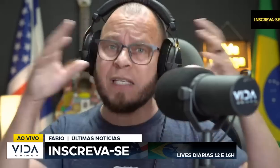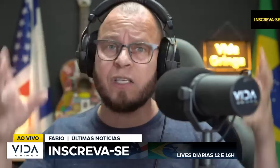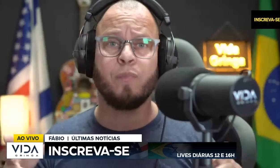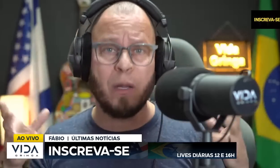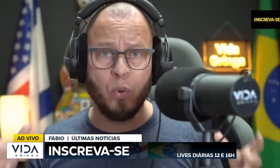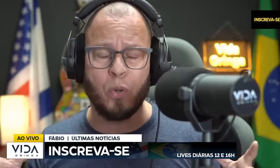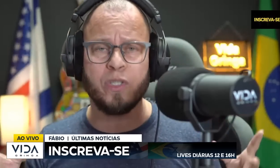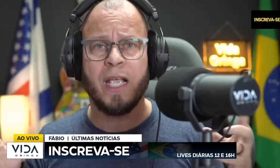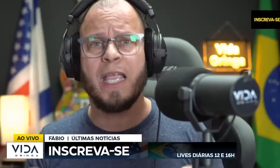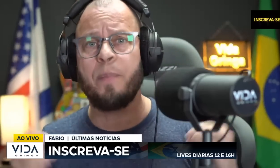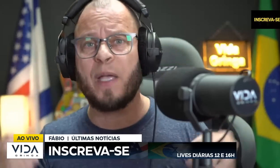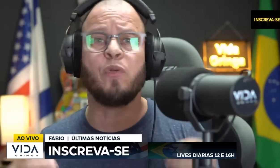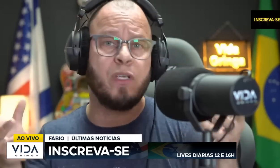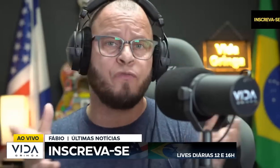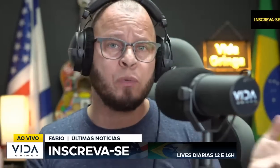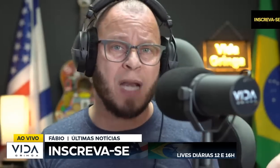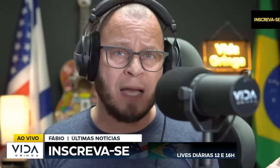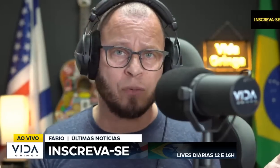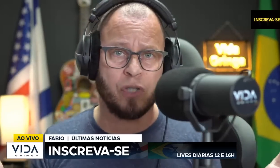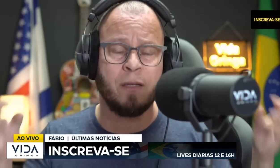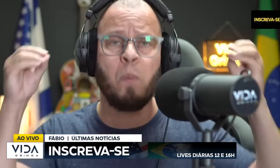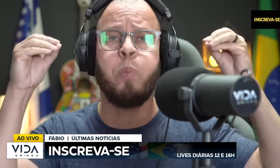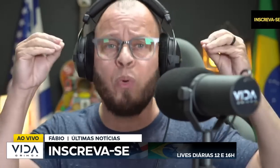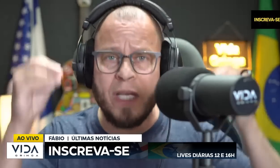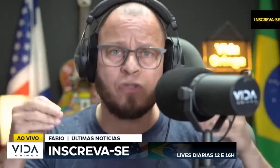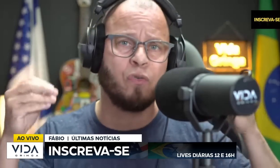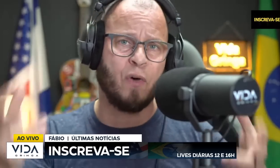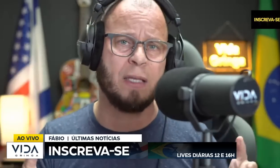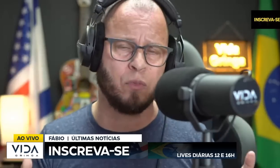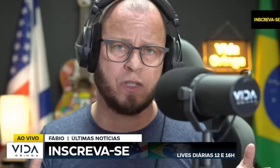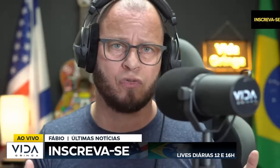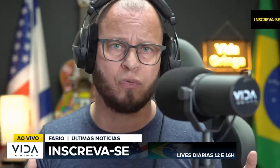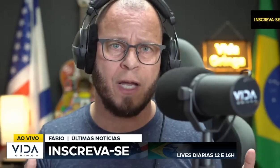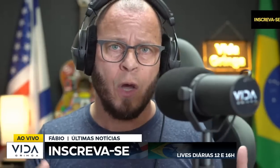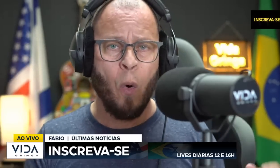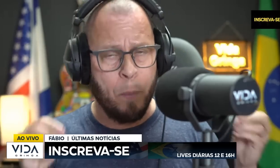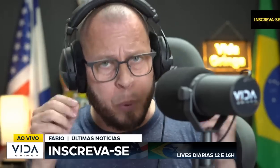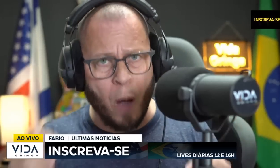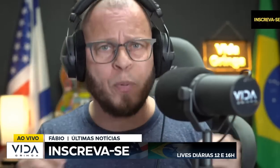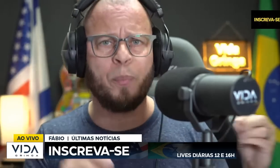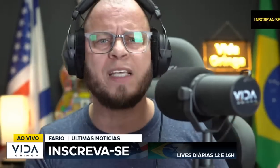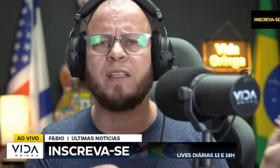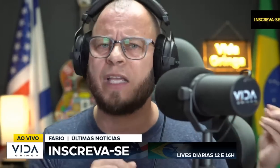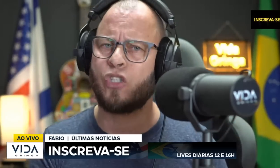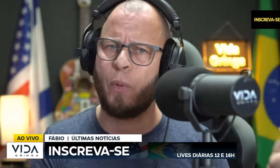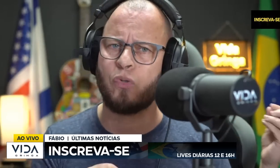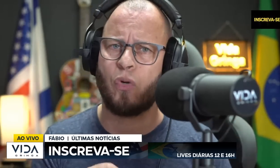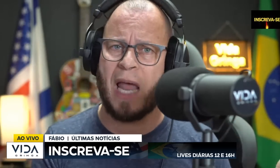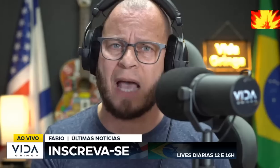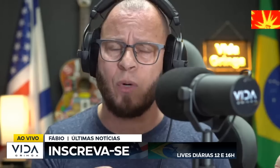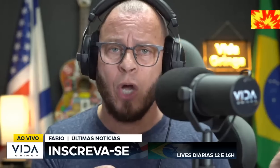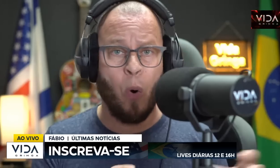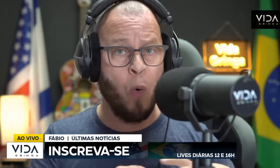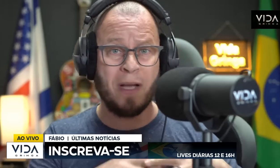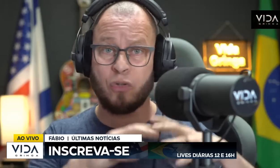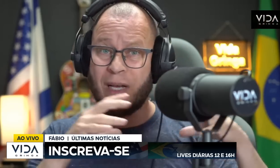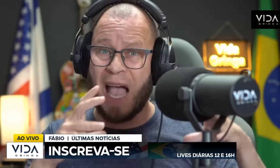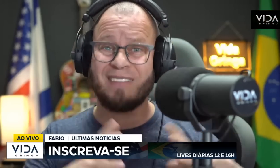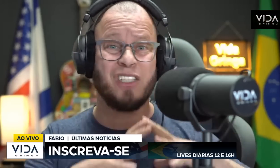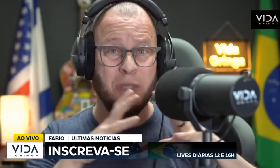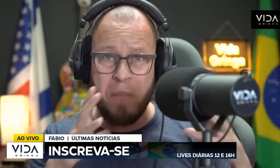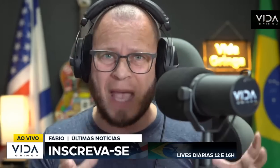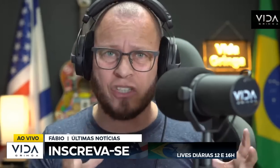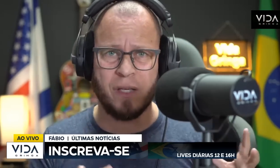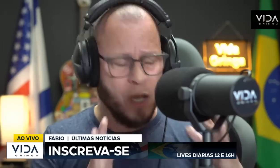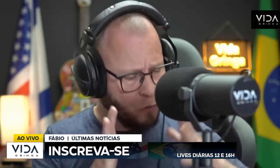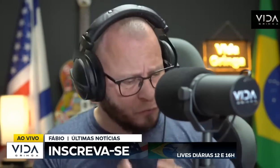por esses malucos e pelos infiltrados então por isso falamos isso o próprio Presidente bolsonaro com Uma